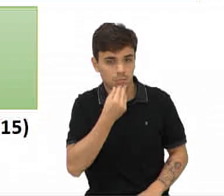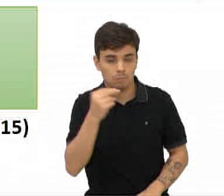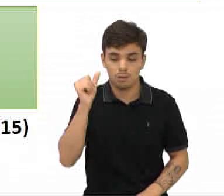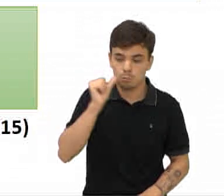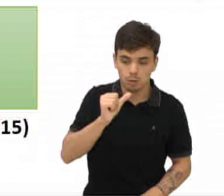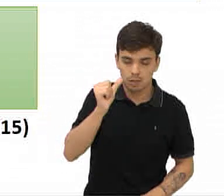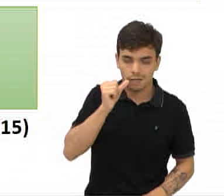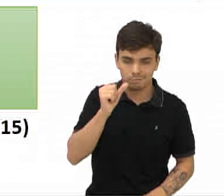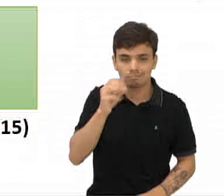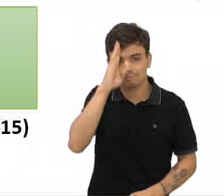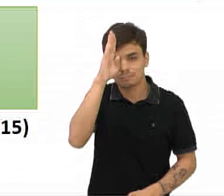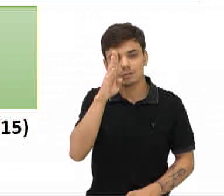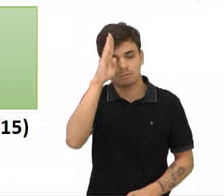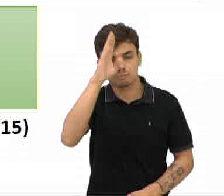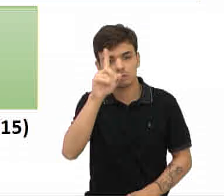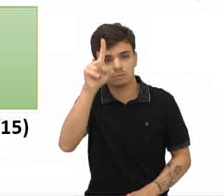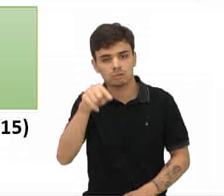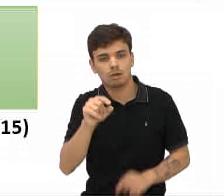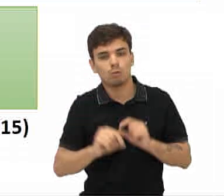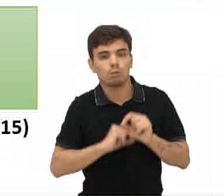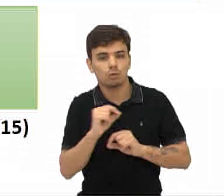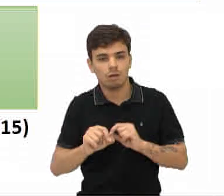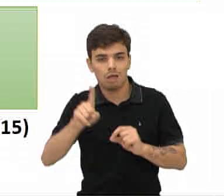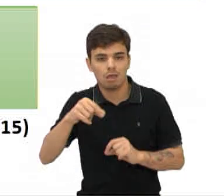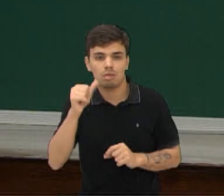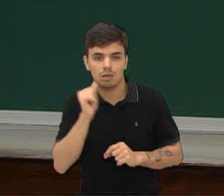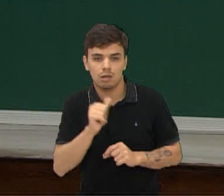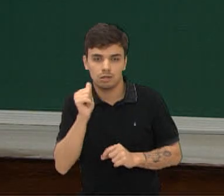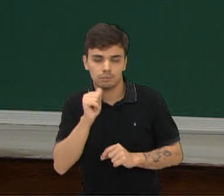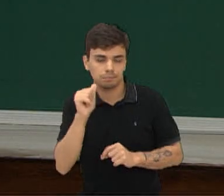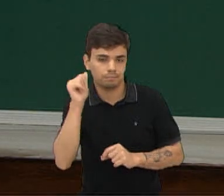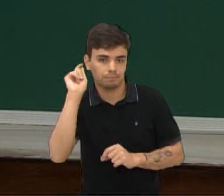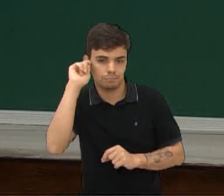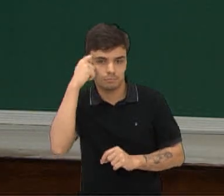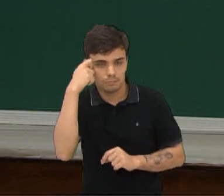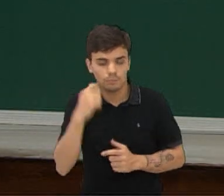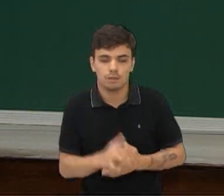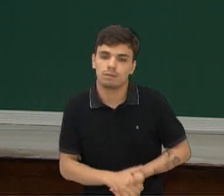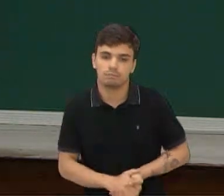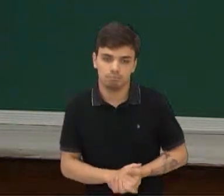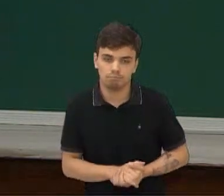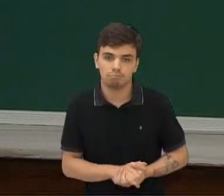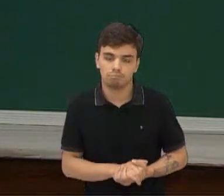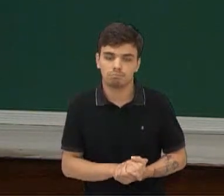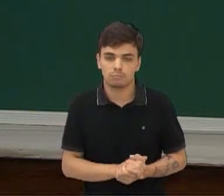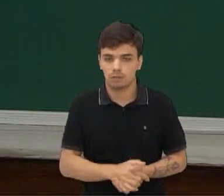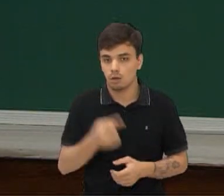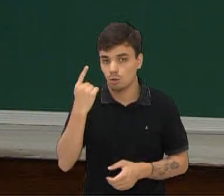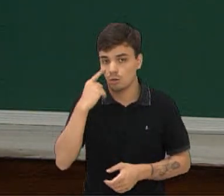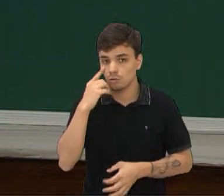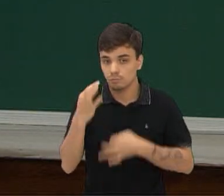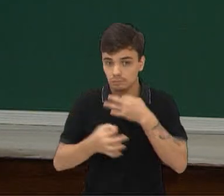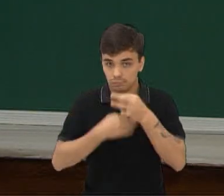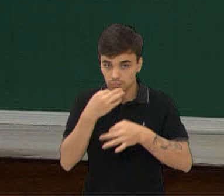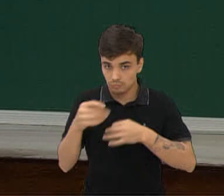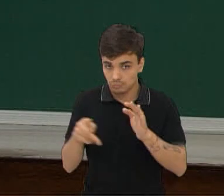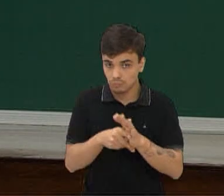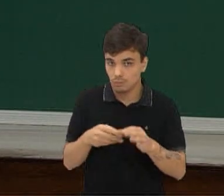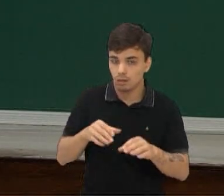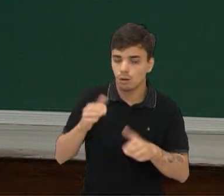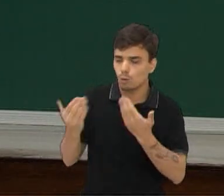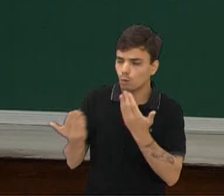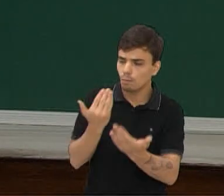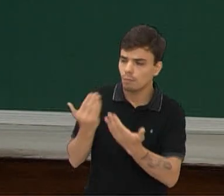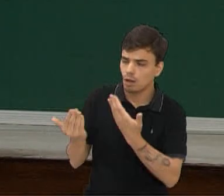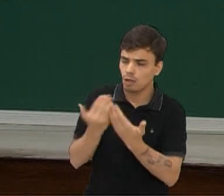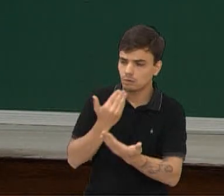mulheres, principalmente se estas forem negras. Olha só, e esse é um argumento por comparação.